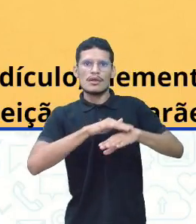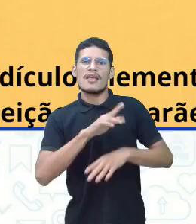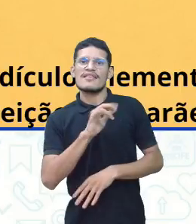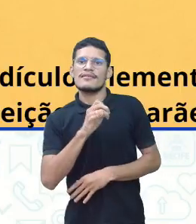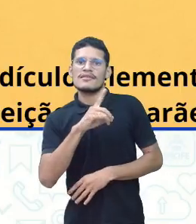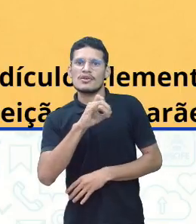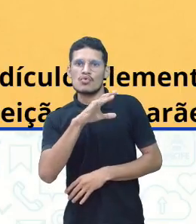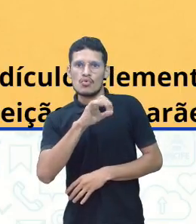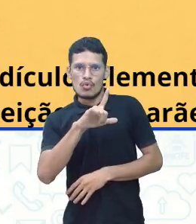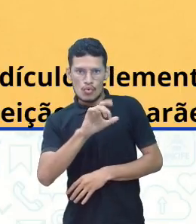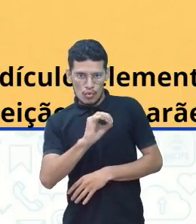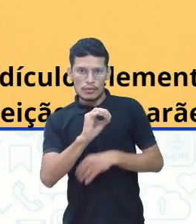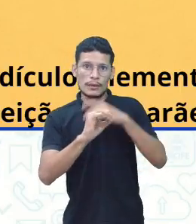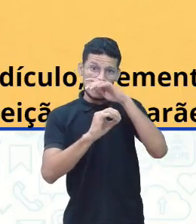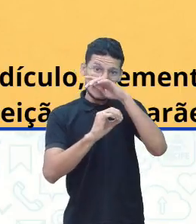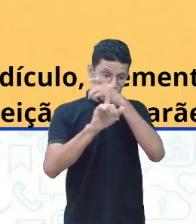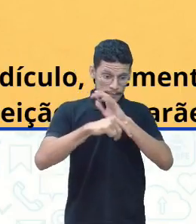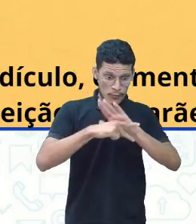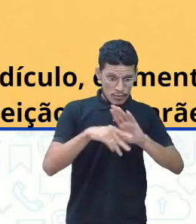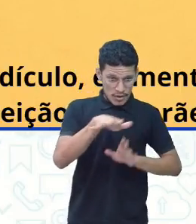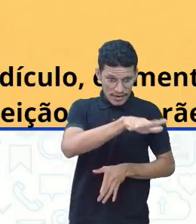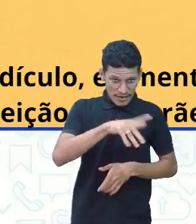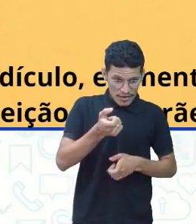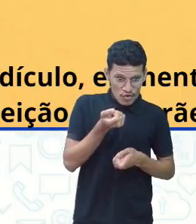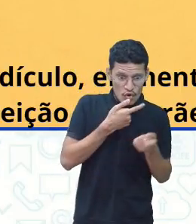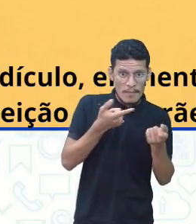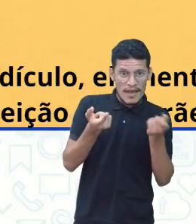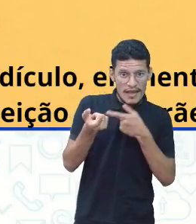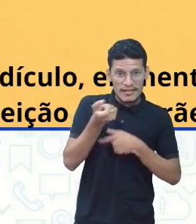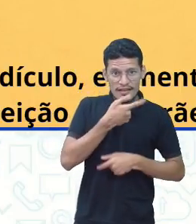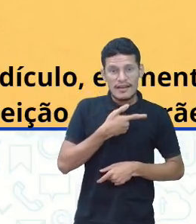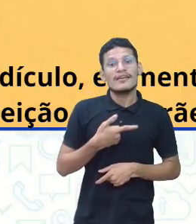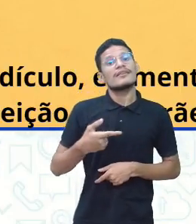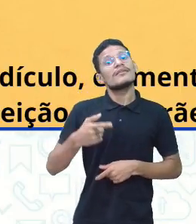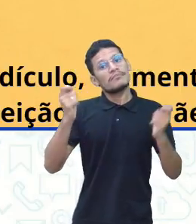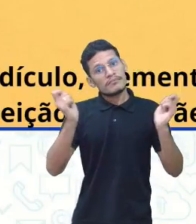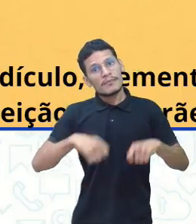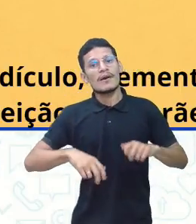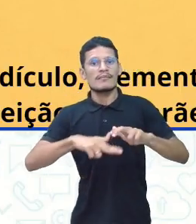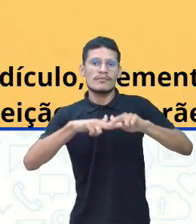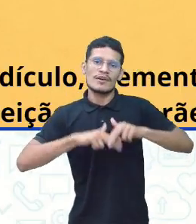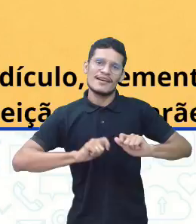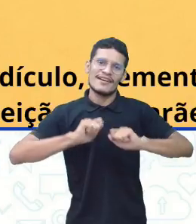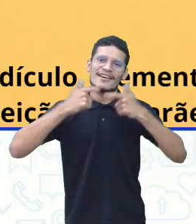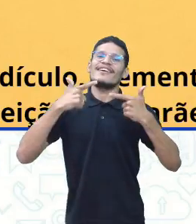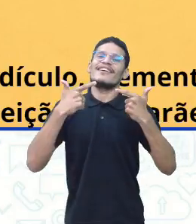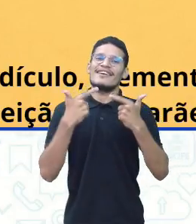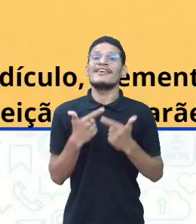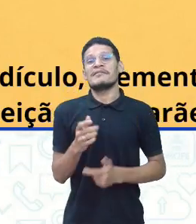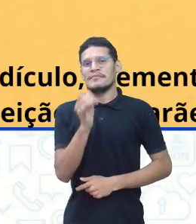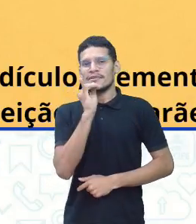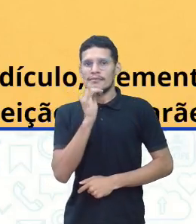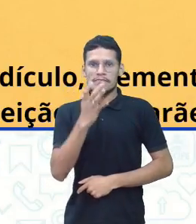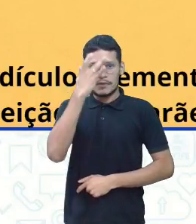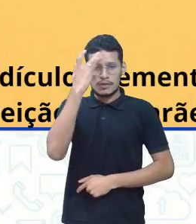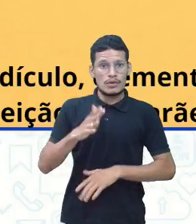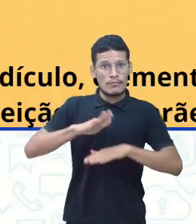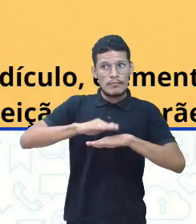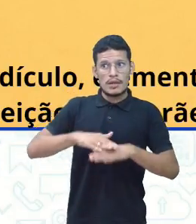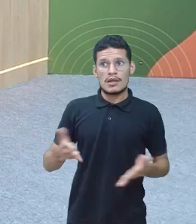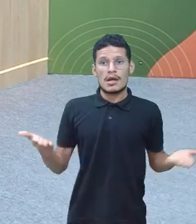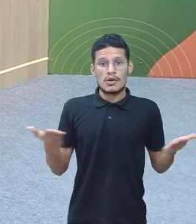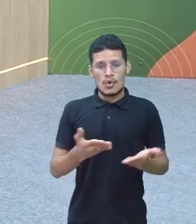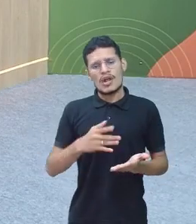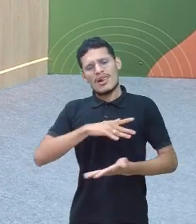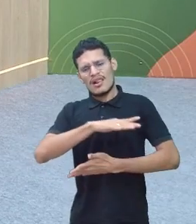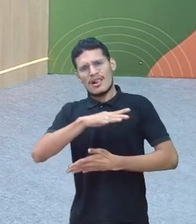elemento essencial da comédia e por isso causa o riso. E a gente sabe que realmente quando alguém está passando por uma situação que